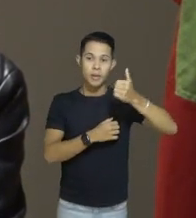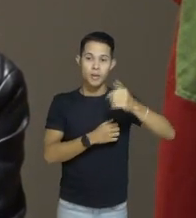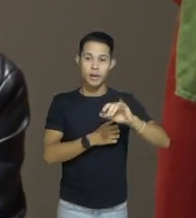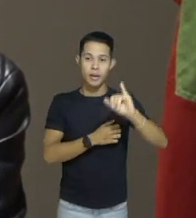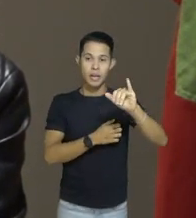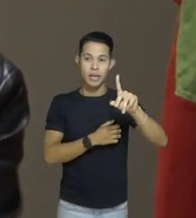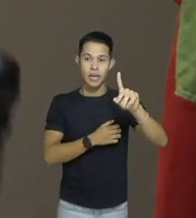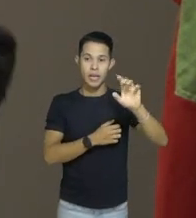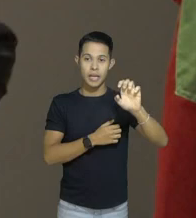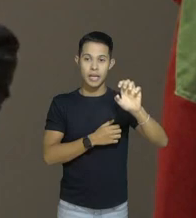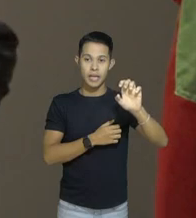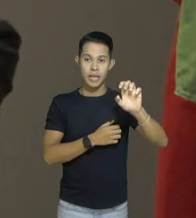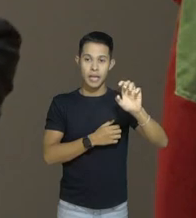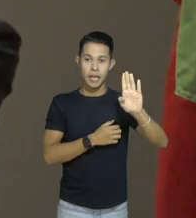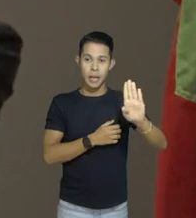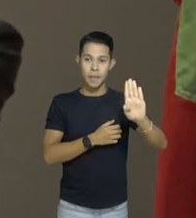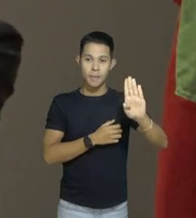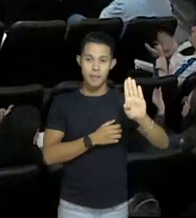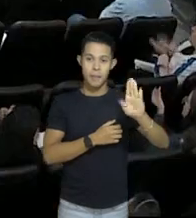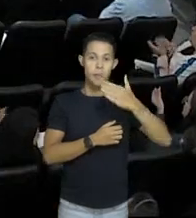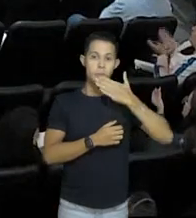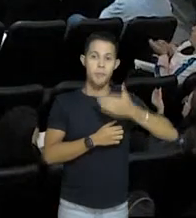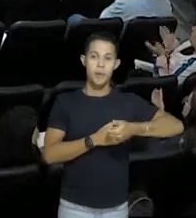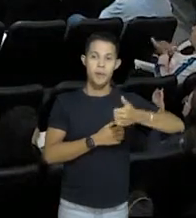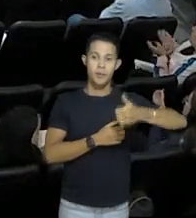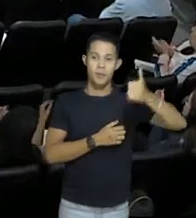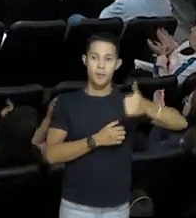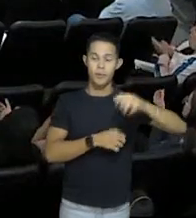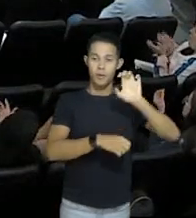Florianópolis, um dos melhores do Estado. E